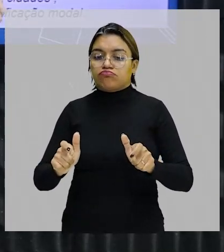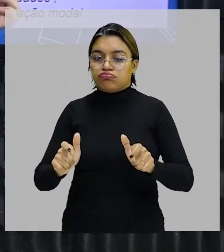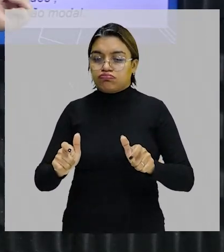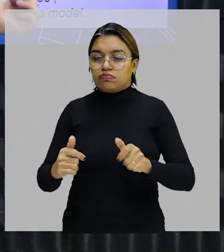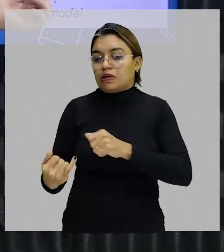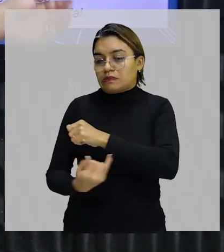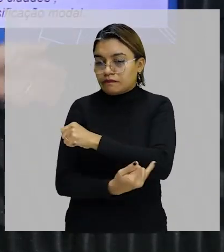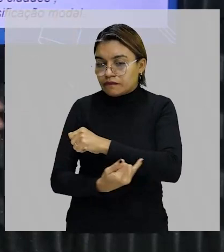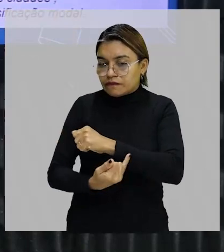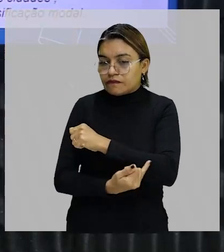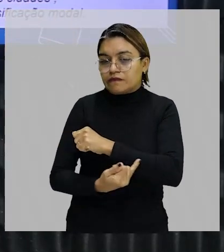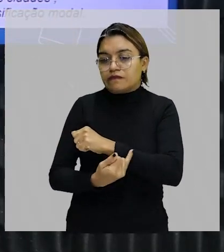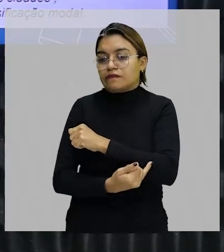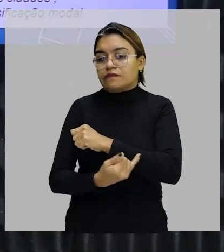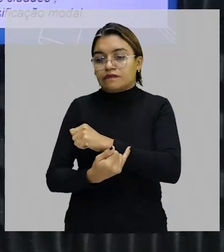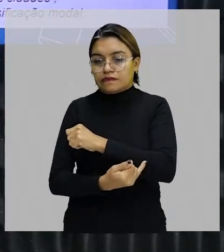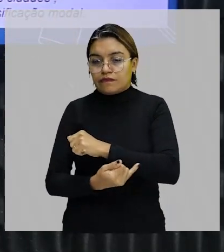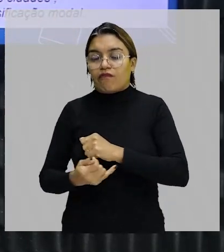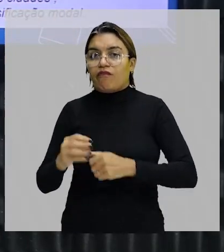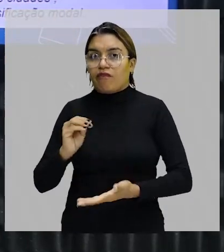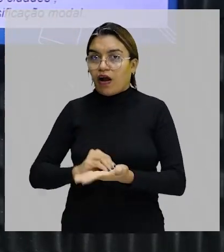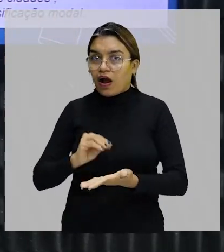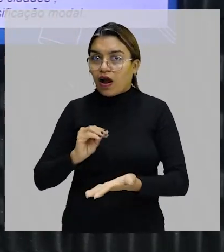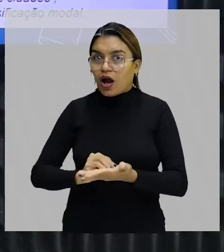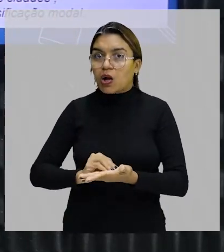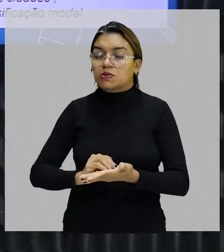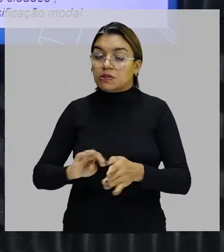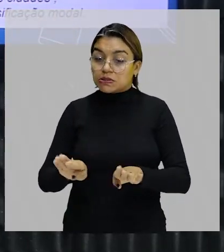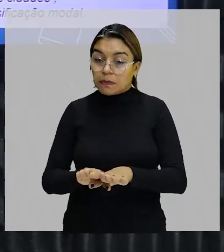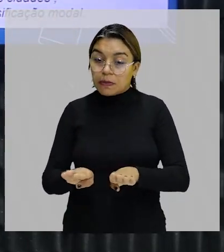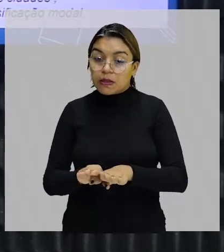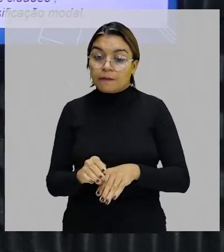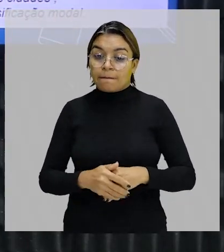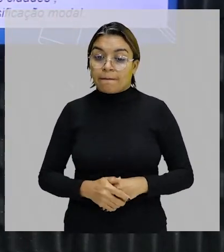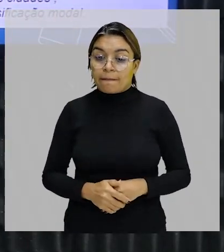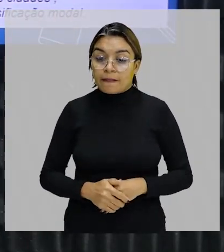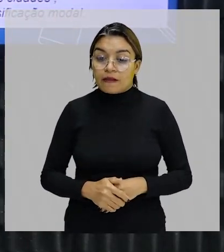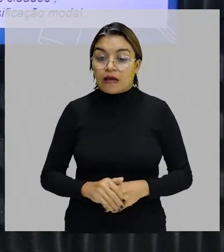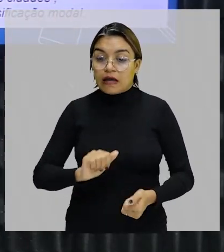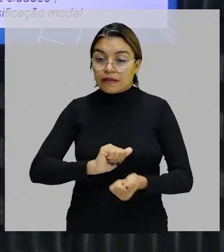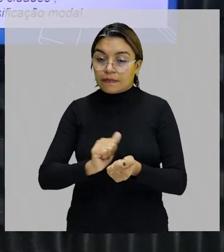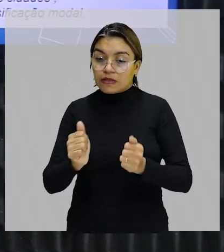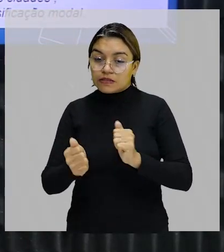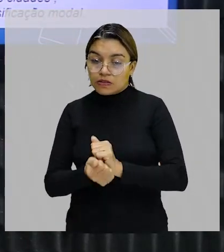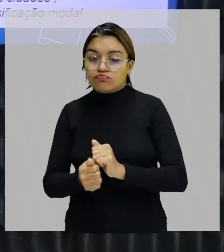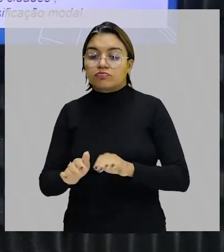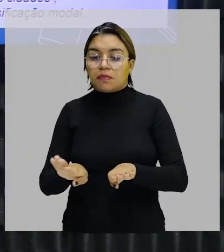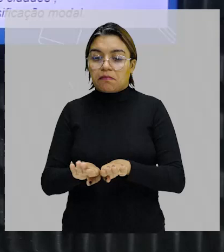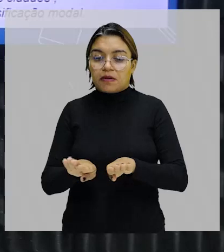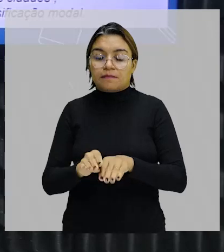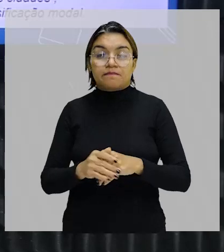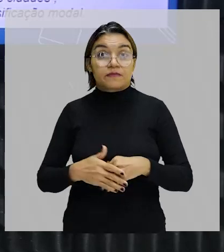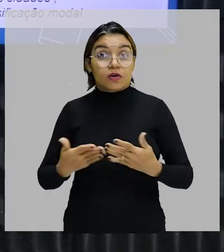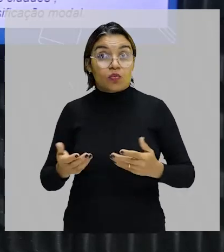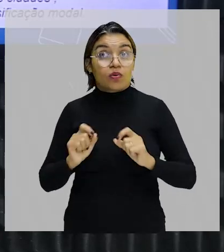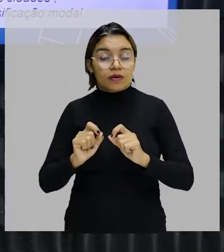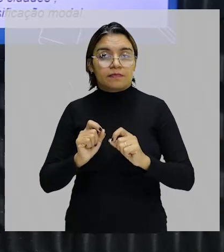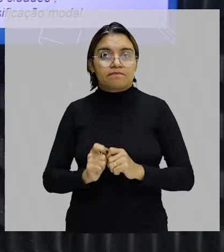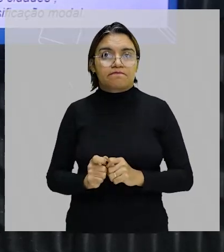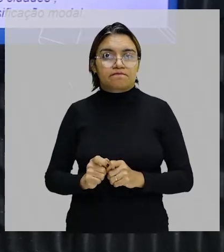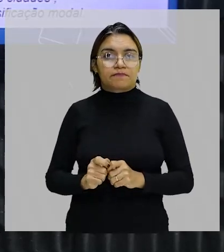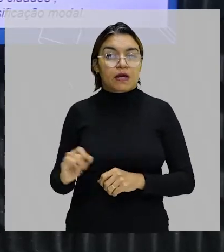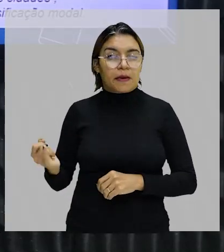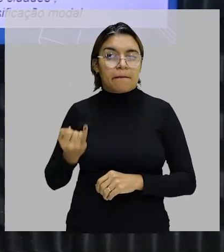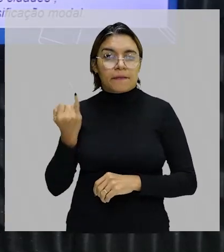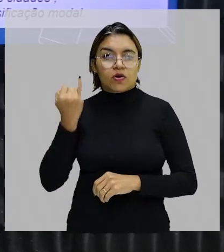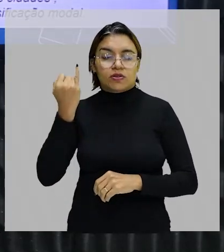desse processo também, né? A adaptação lenta dessa infraestrutura das cidades, tá? E não esquece, para a gente finalizar essa aula aqui, uma